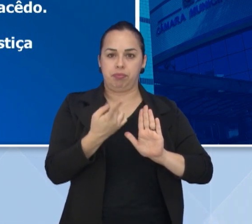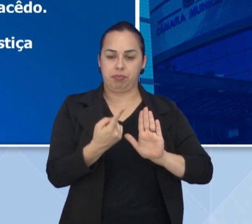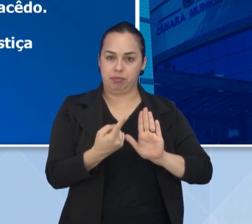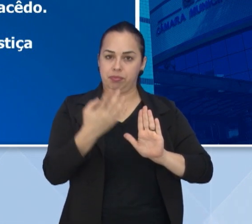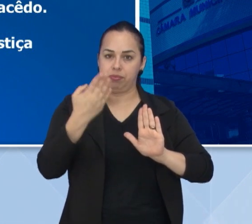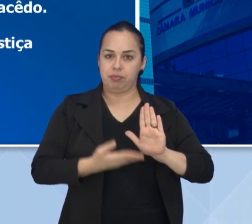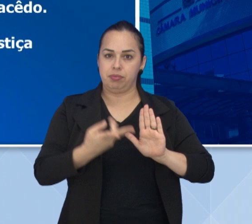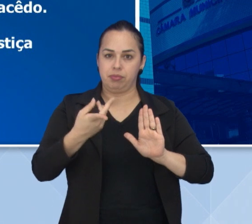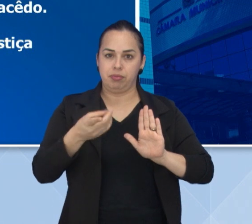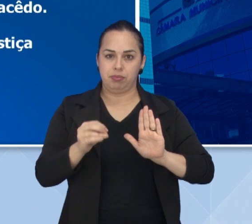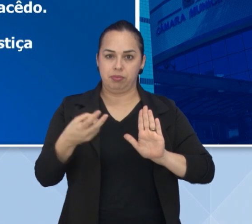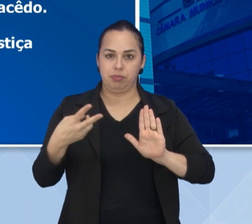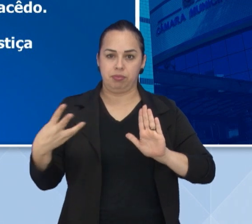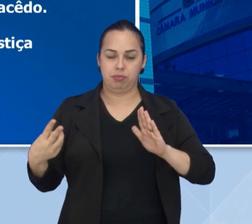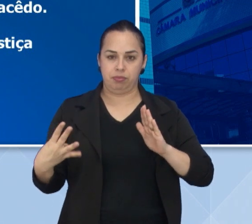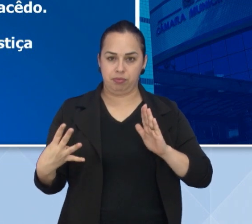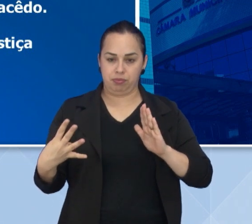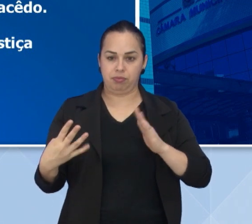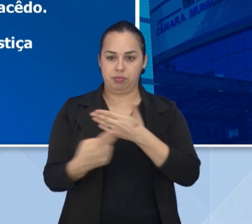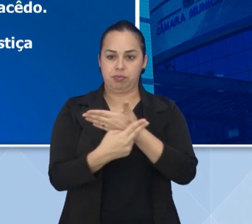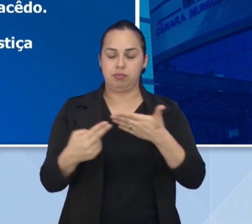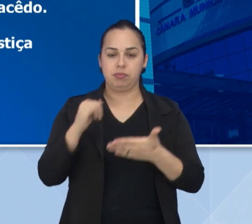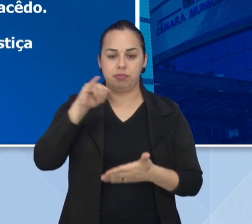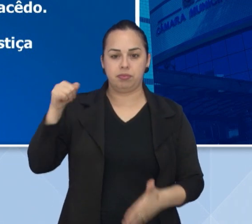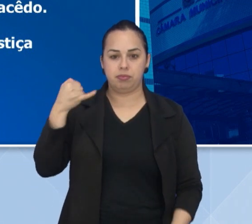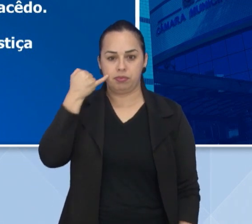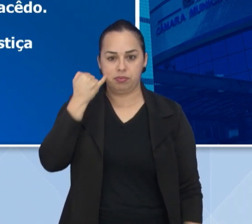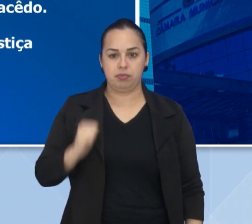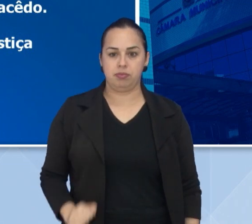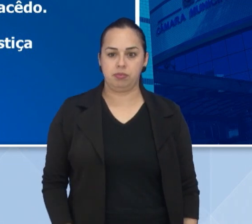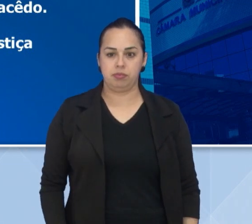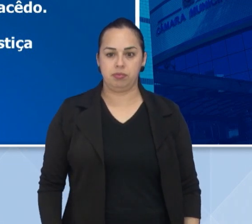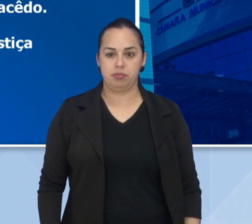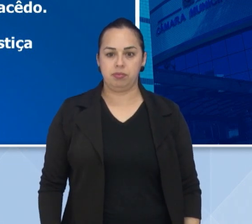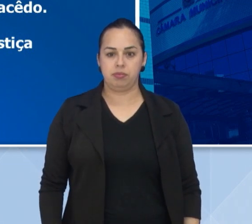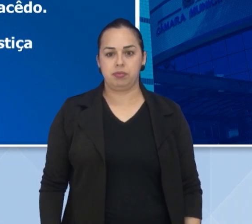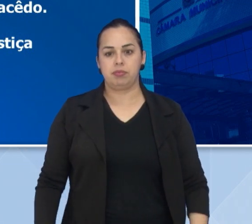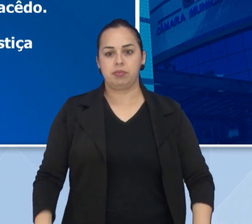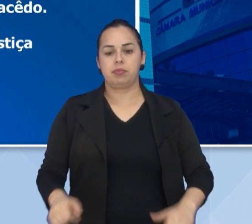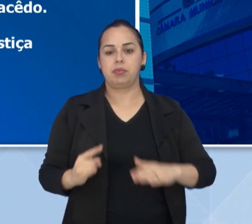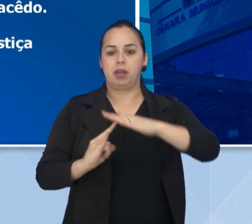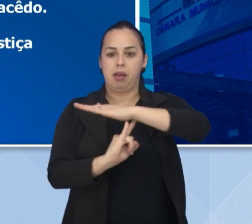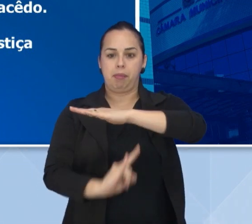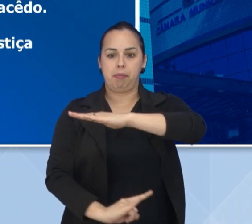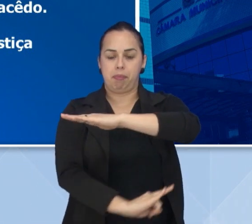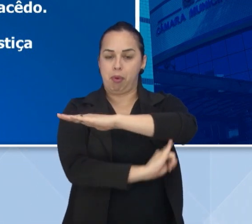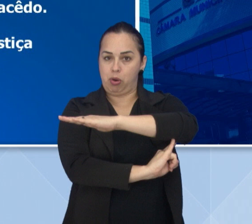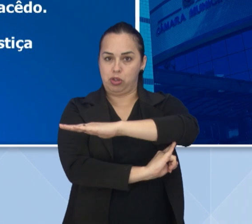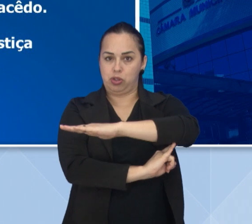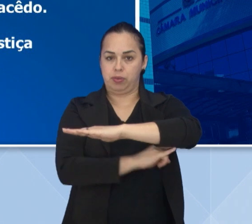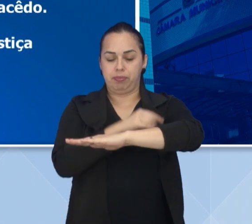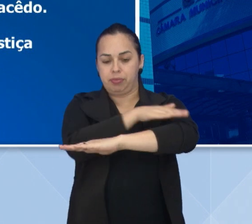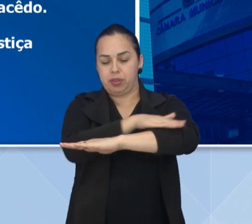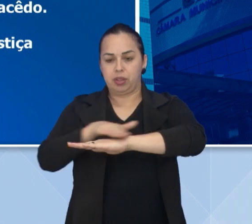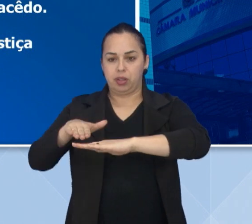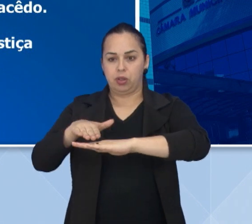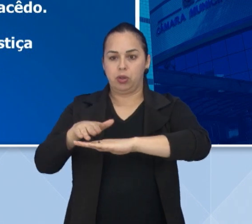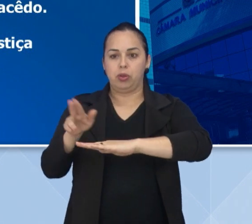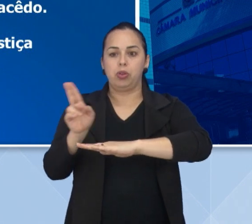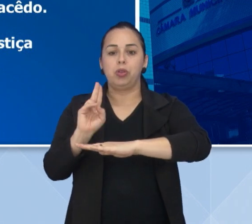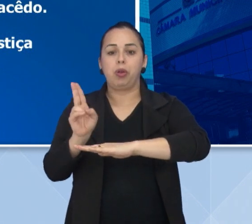161/2024, autoria vereador Juvenil Silvério. Denomina a ponte sobre o rio Paraíba do